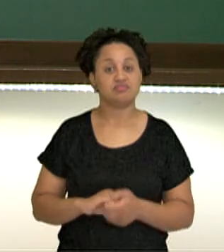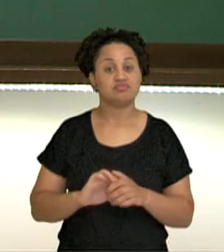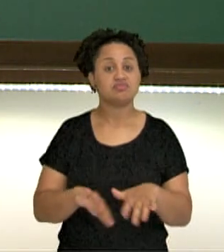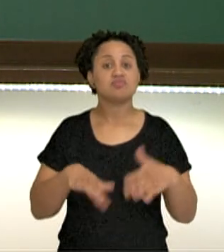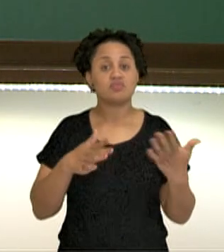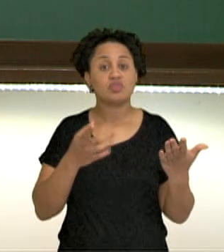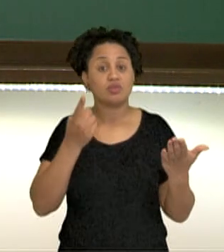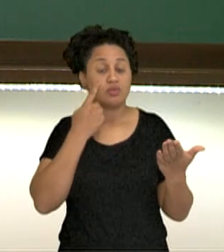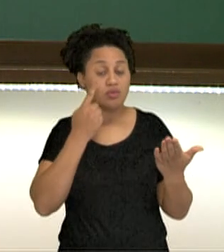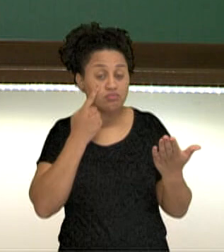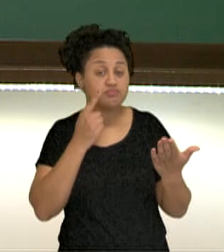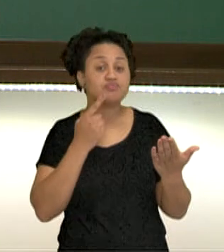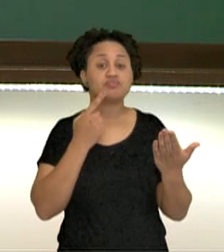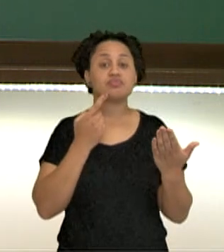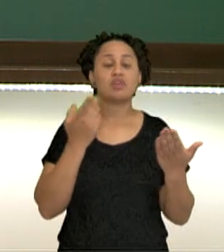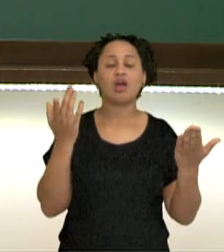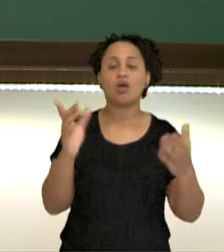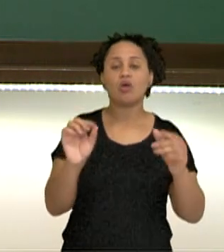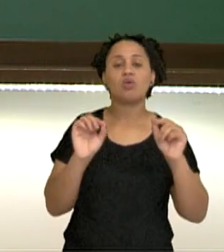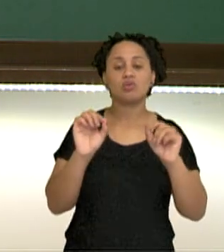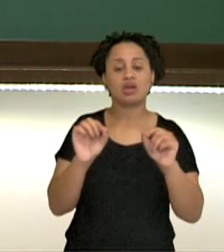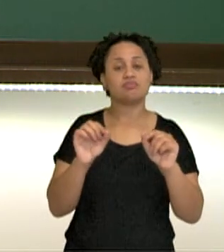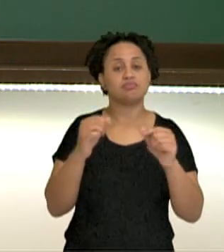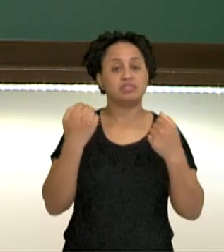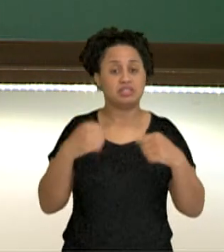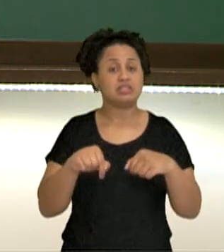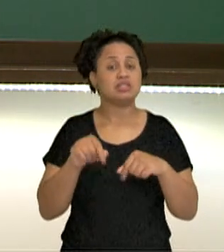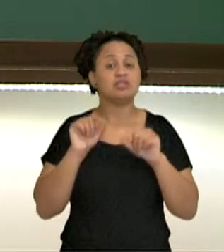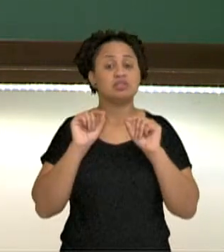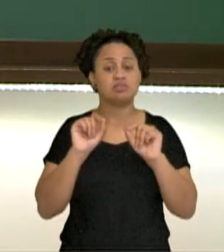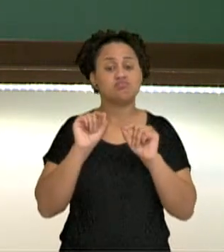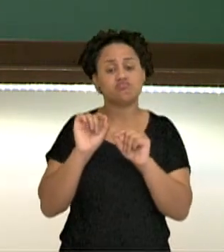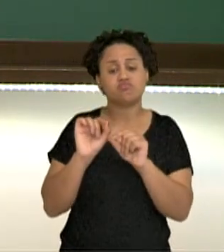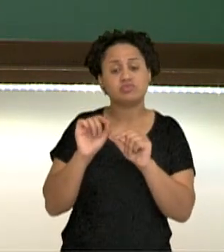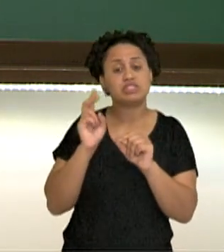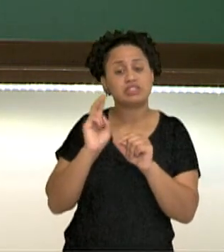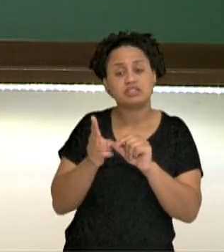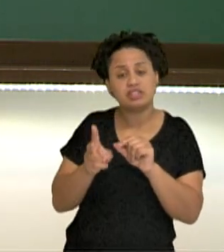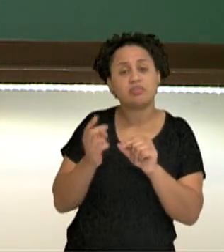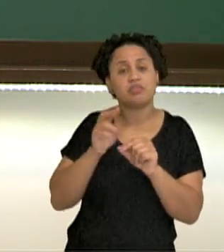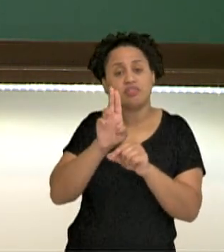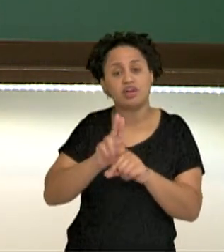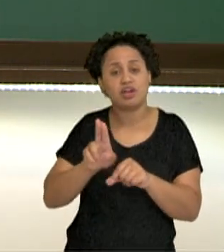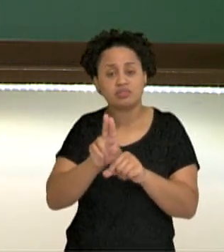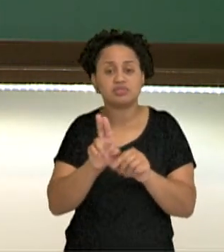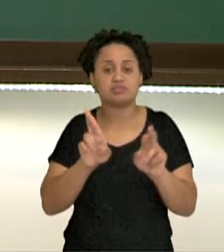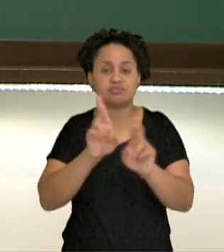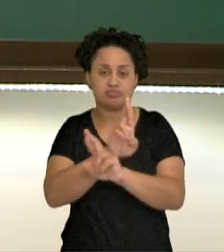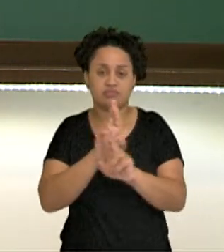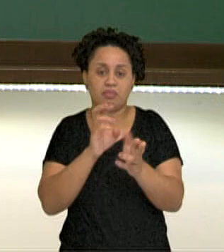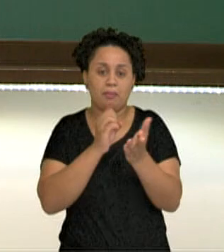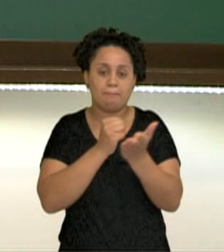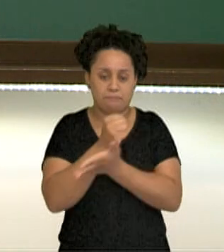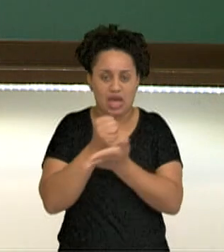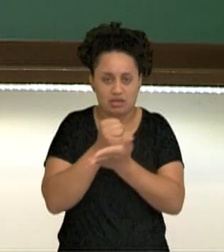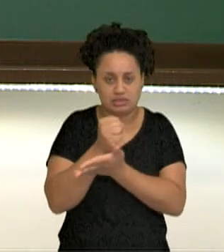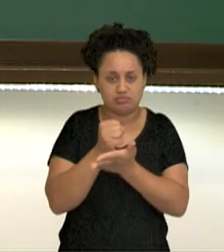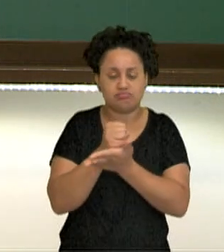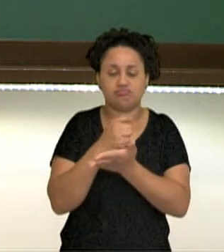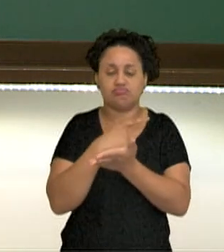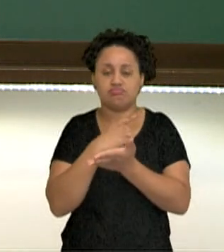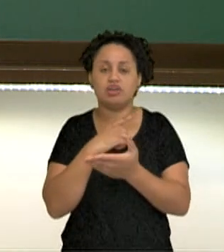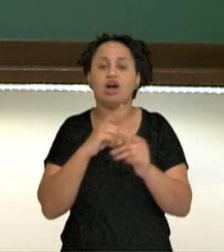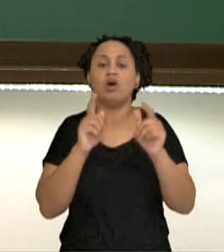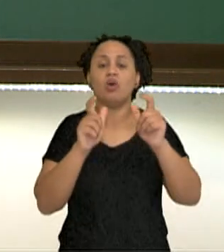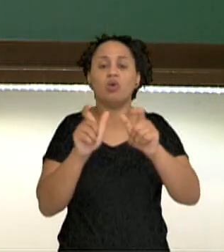Então vamos lá, gente? Isso sempre acontece, né? Você sempre vai usar a relação fundamental da trigonometria